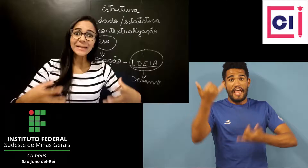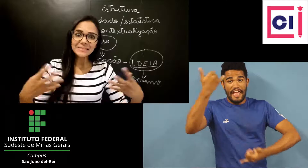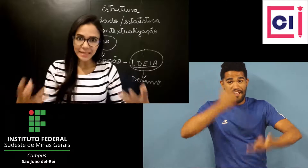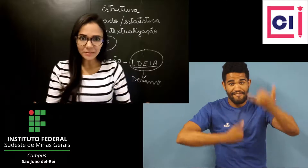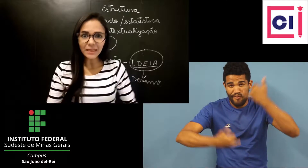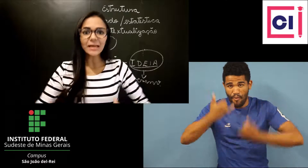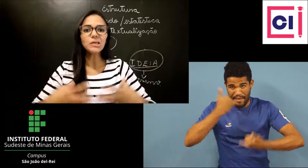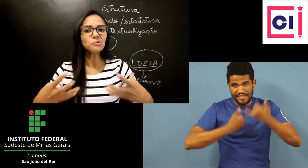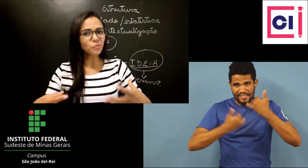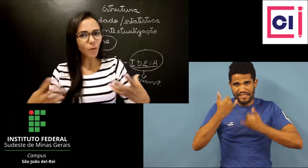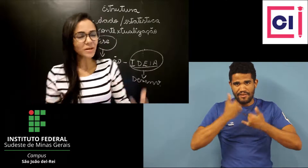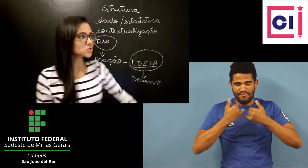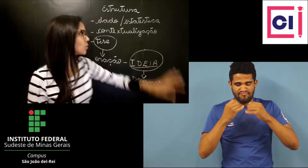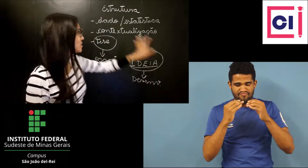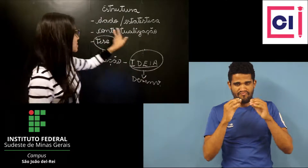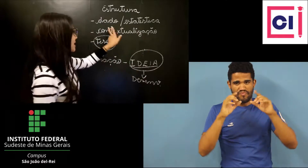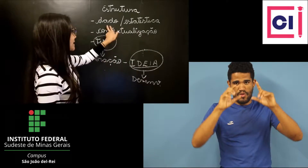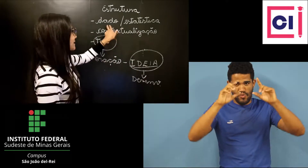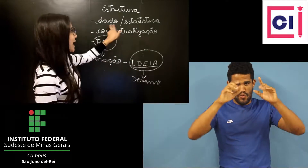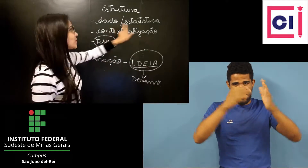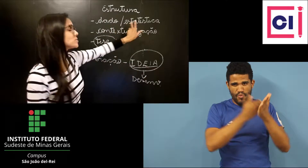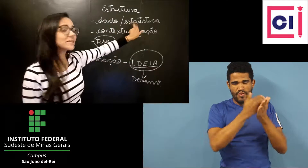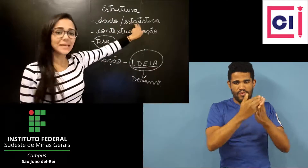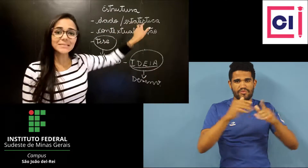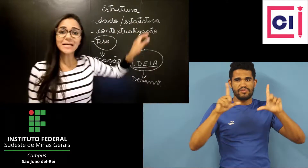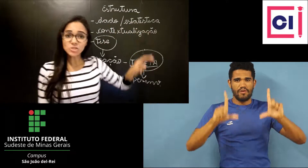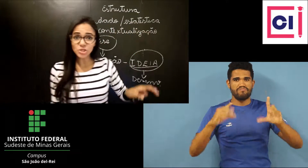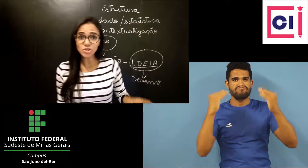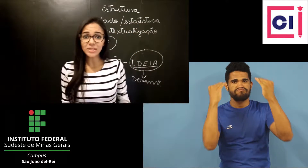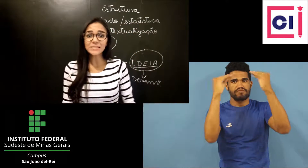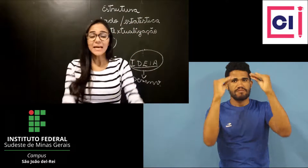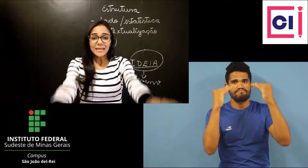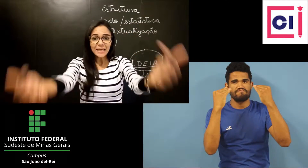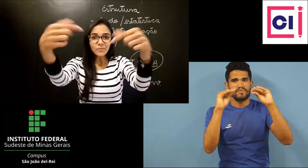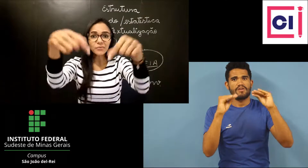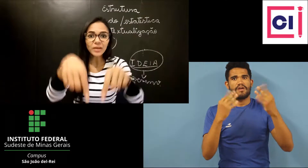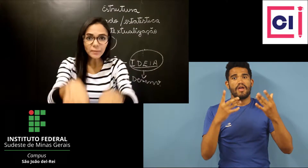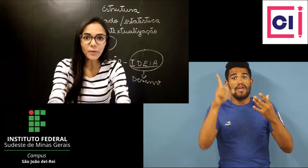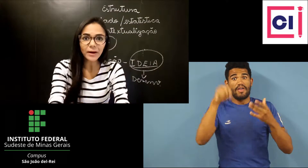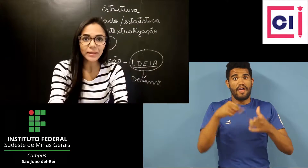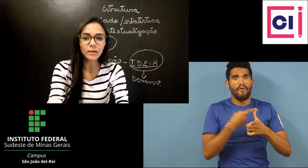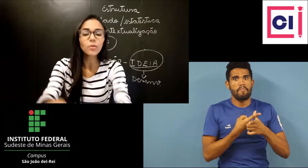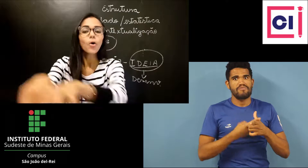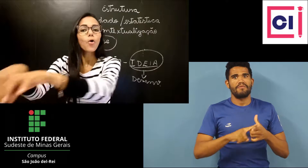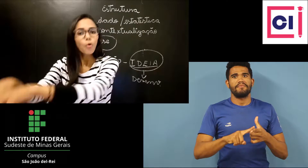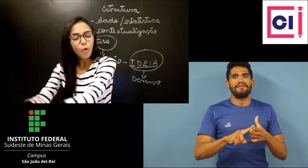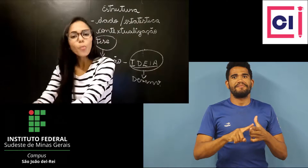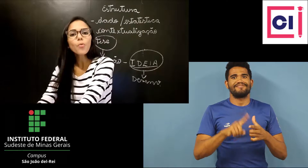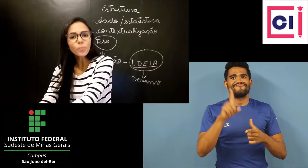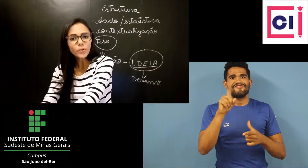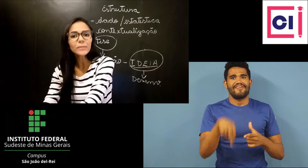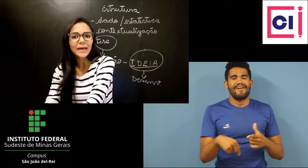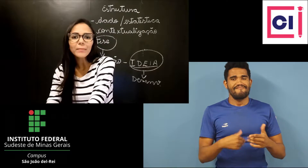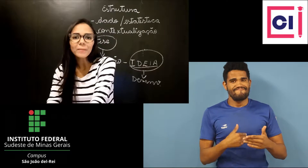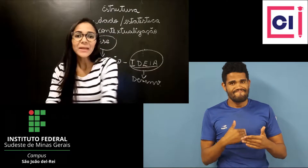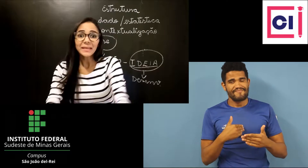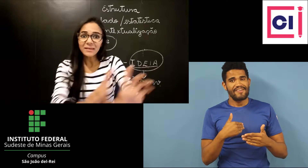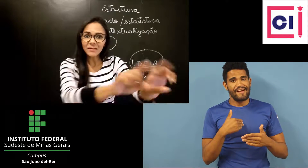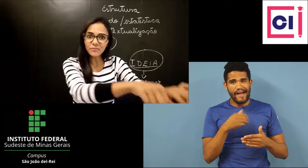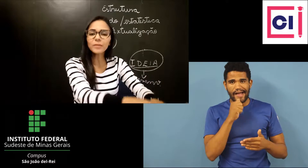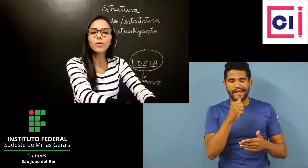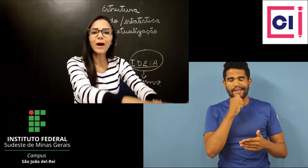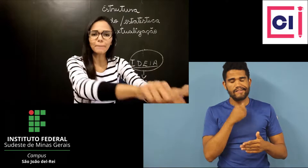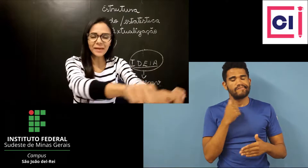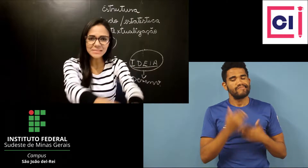ela apresenta informações, dados e estatísticas que afirmam aquilo como um problema,